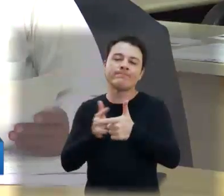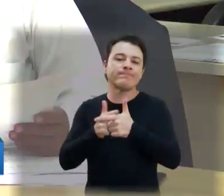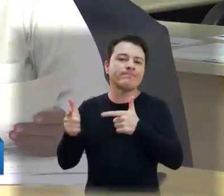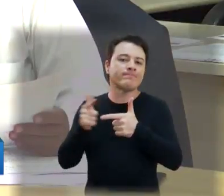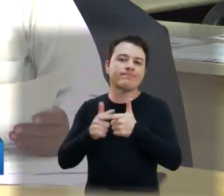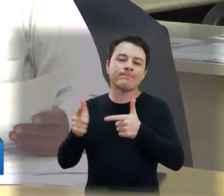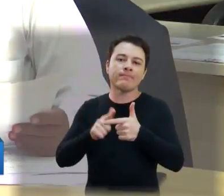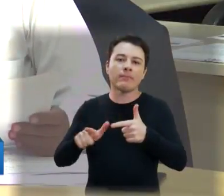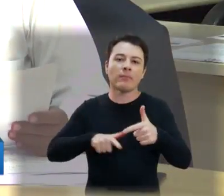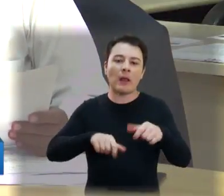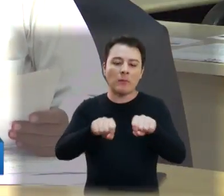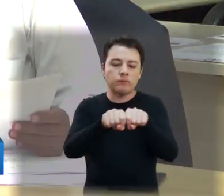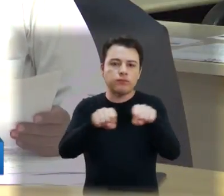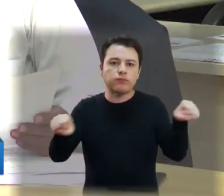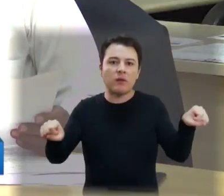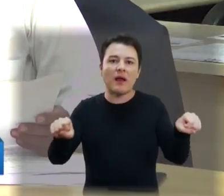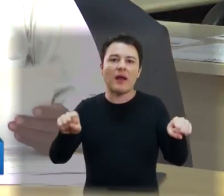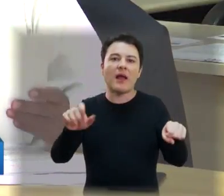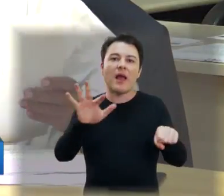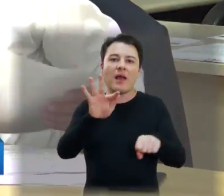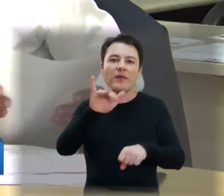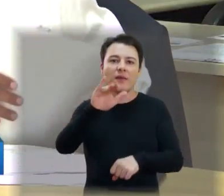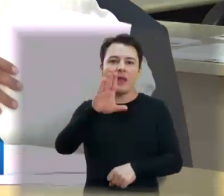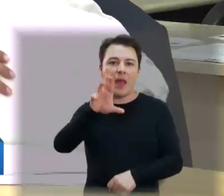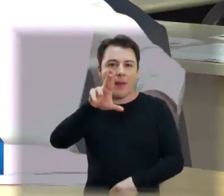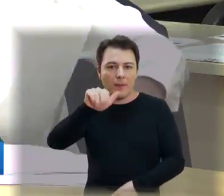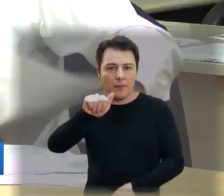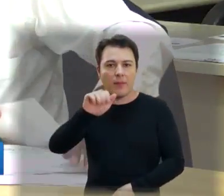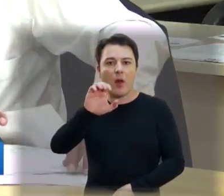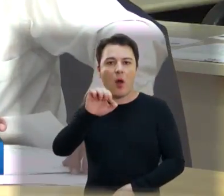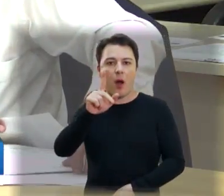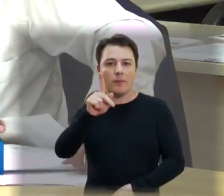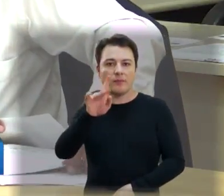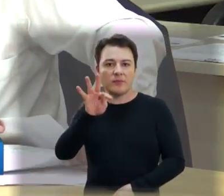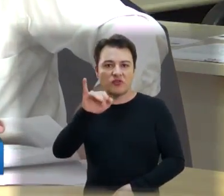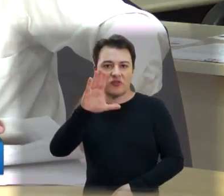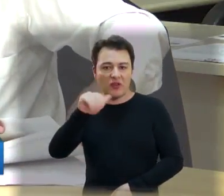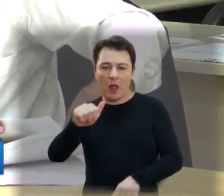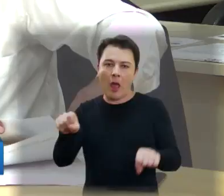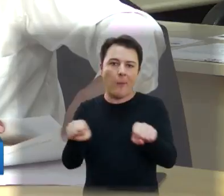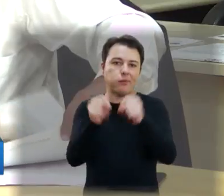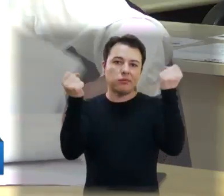muita gente deverá estar passando por esse problema no dia de hoje.